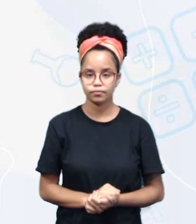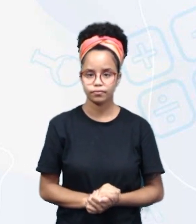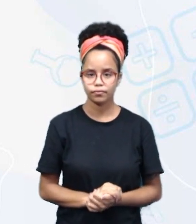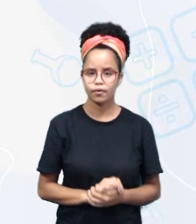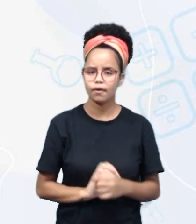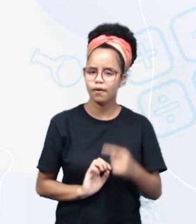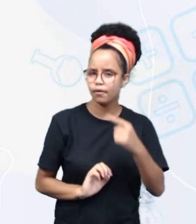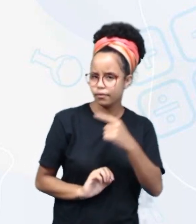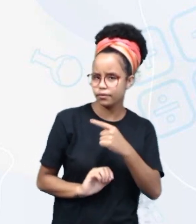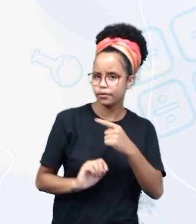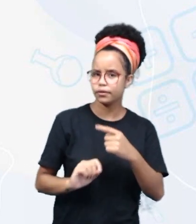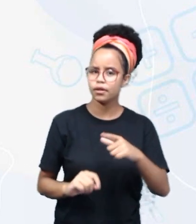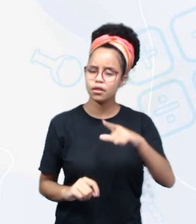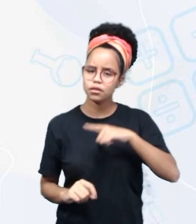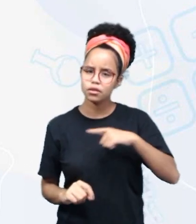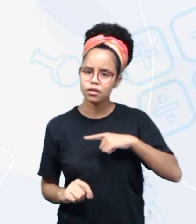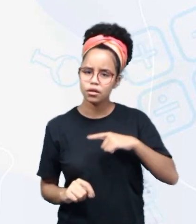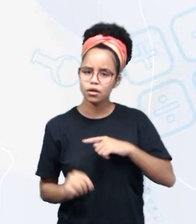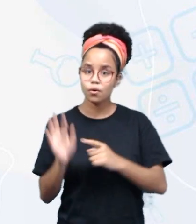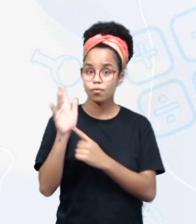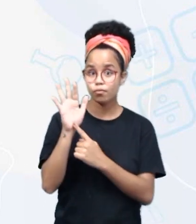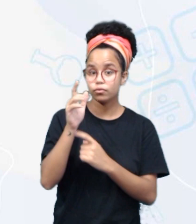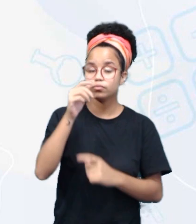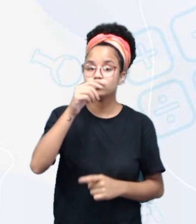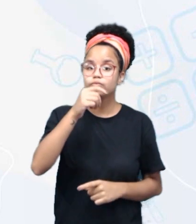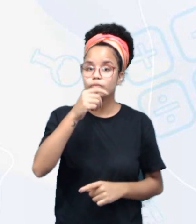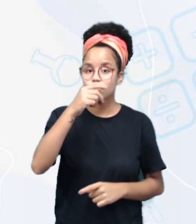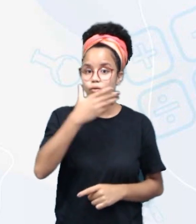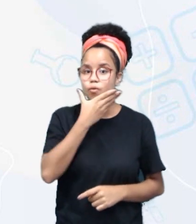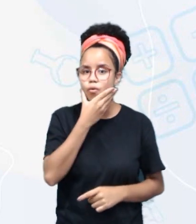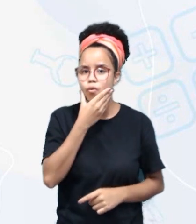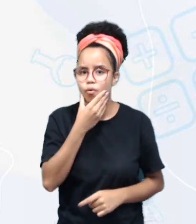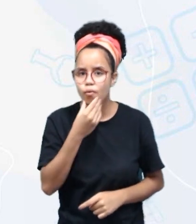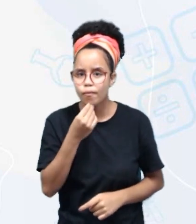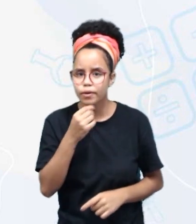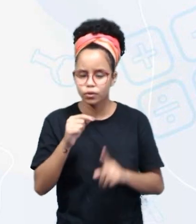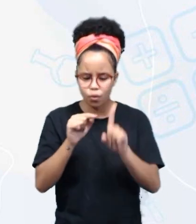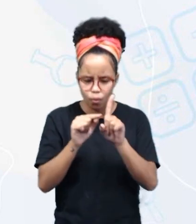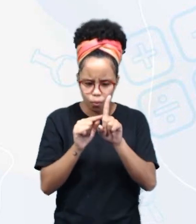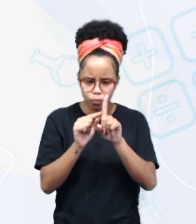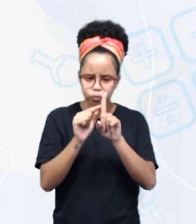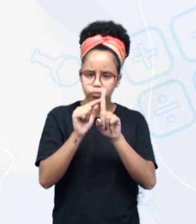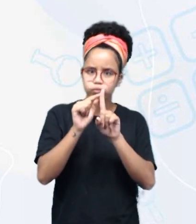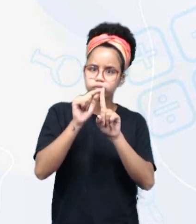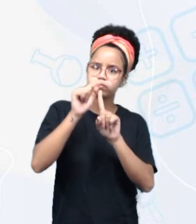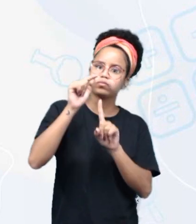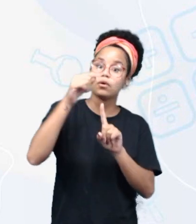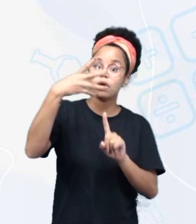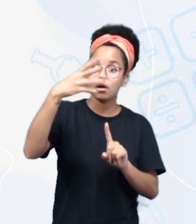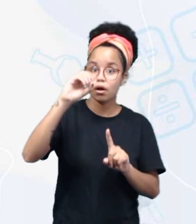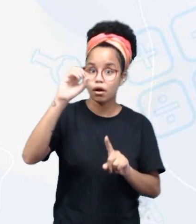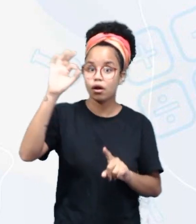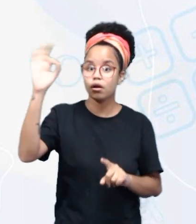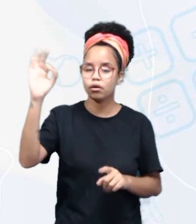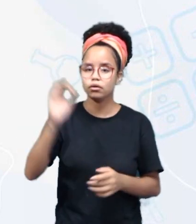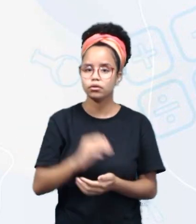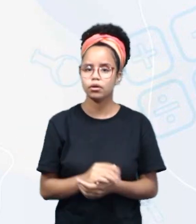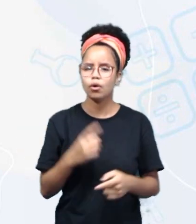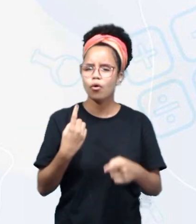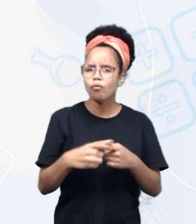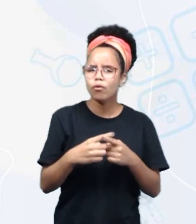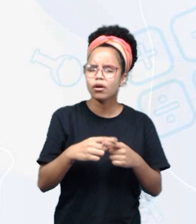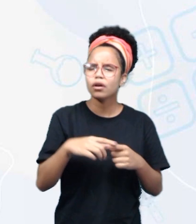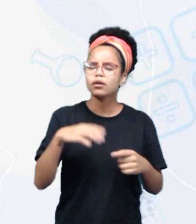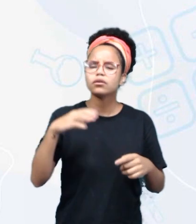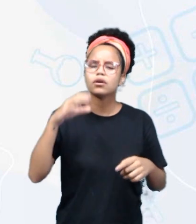Aqui nós temos a foto de um homem e de um termômetro marcando 40 graus. Por que esse homem está